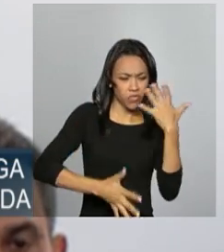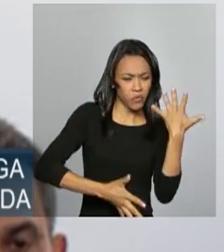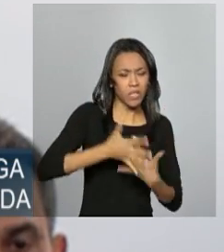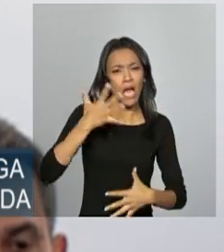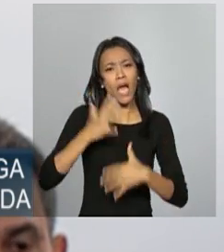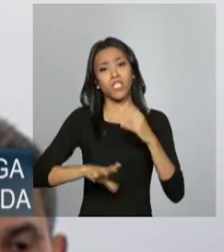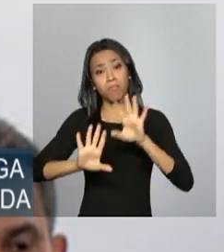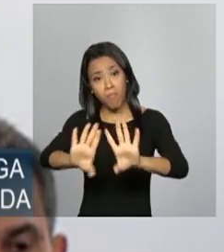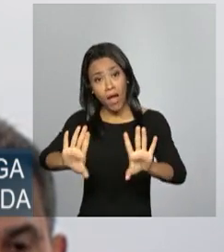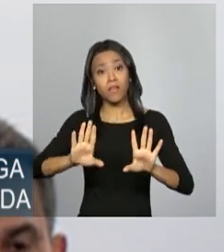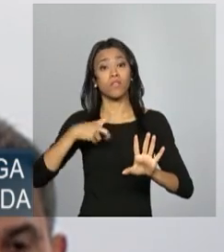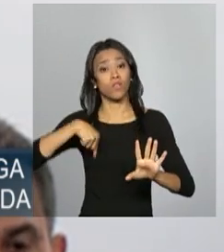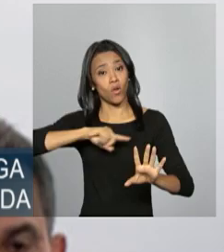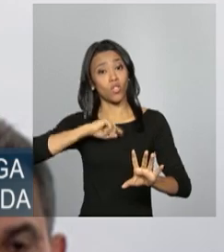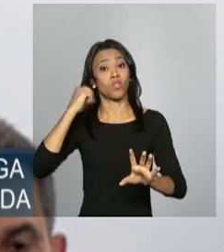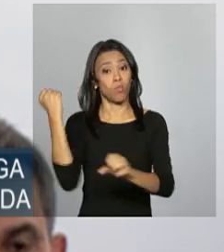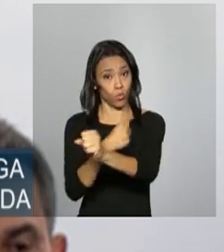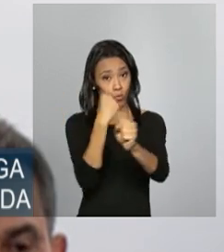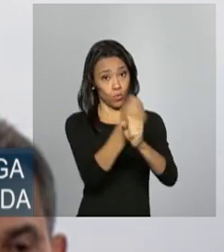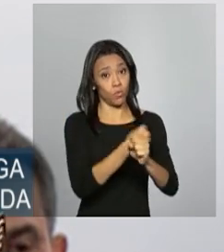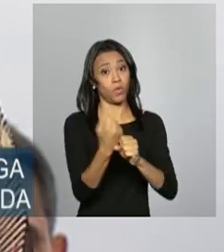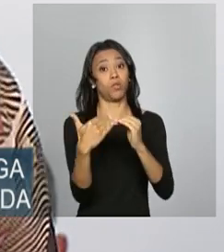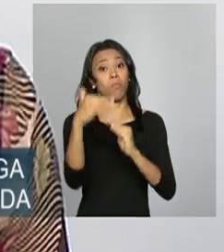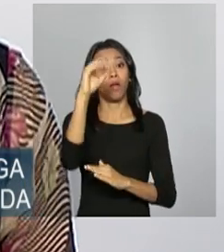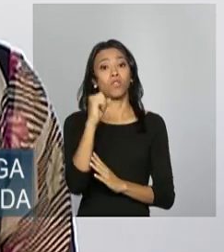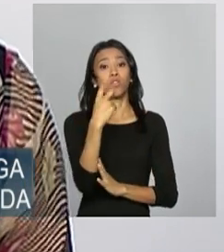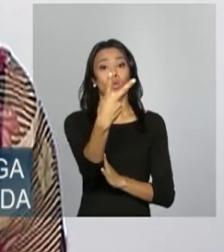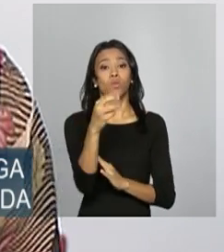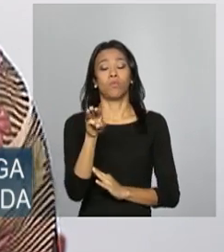2 milhões de moradias.